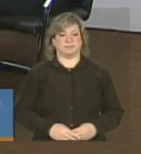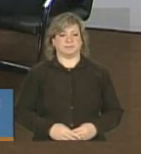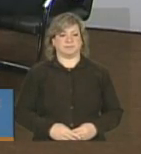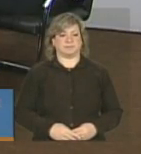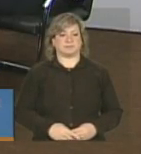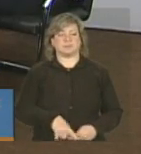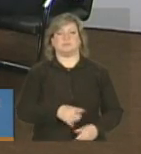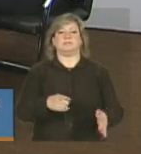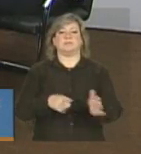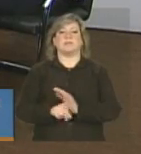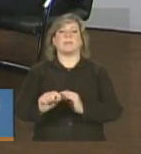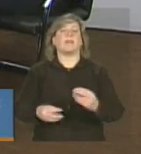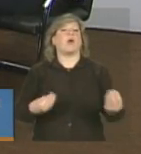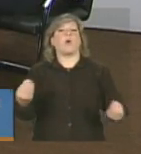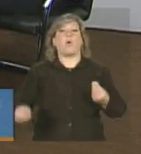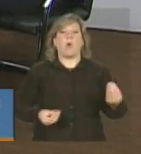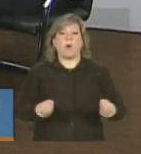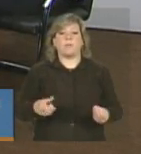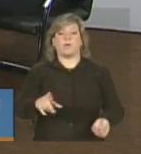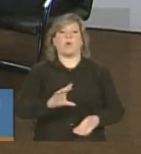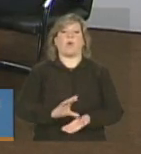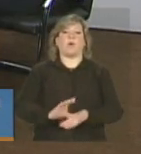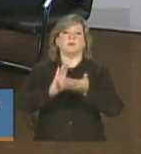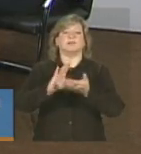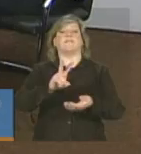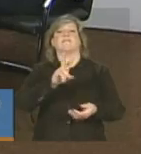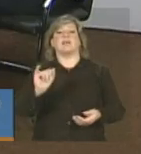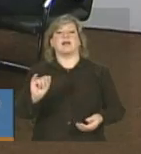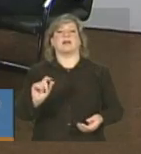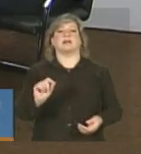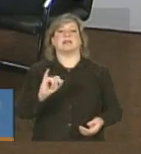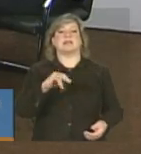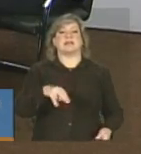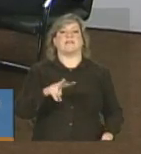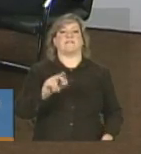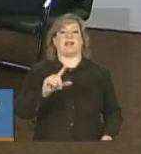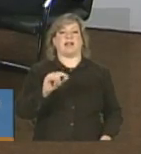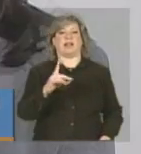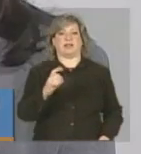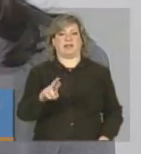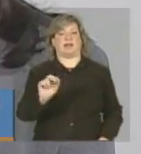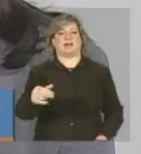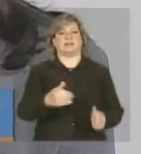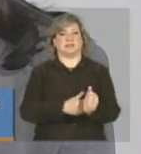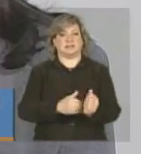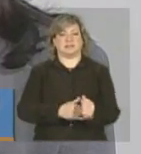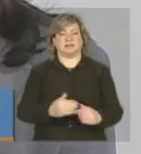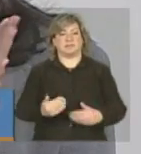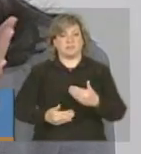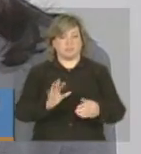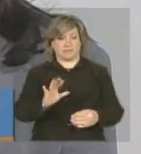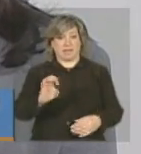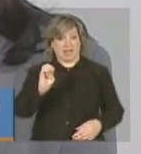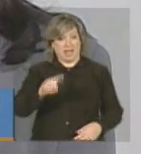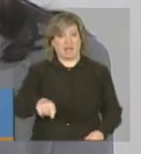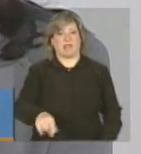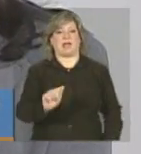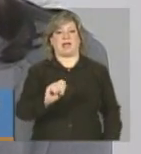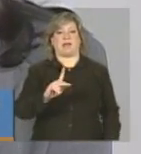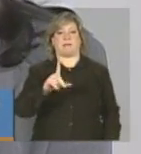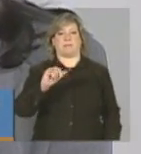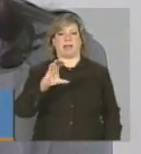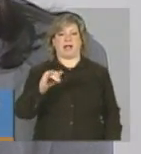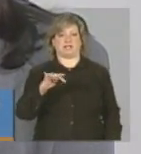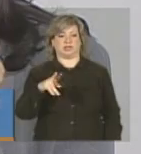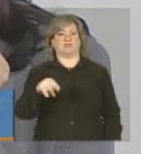o conselho vai validar a senha? Passo a passo. Passo a passo? Na verdade, é um aplicativo e é exemplo da